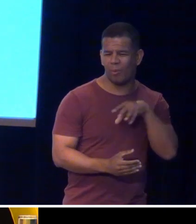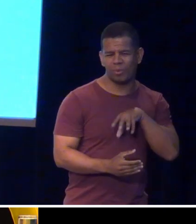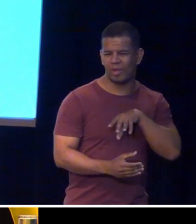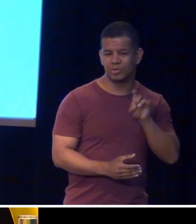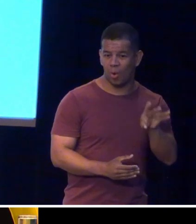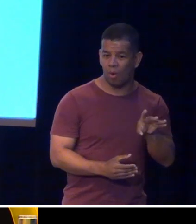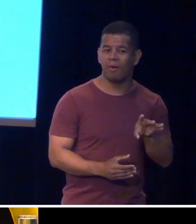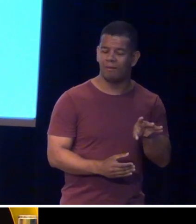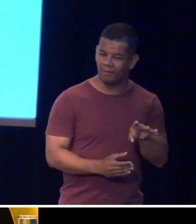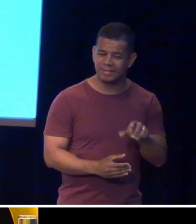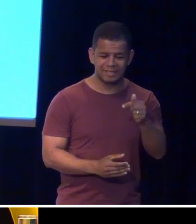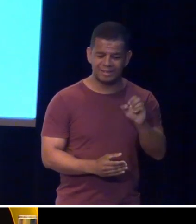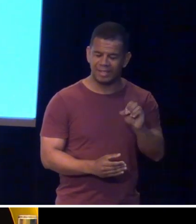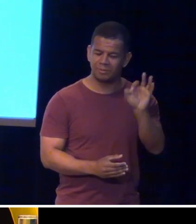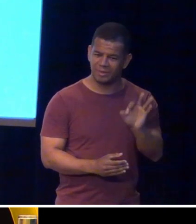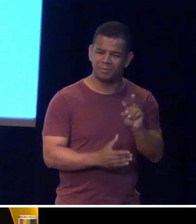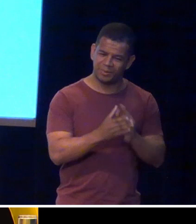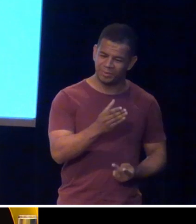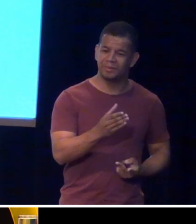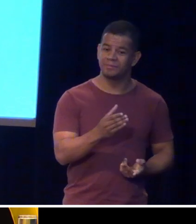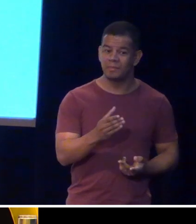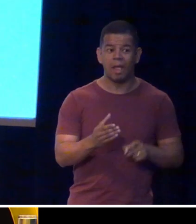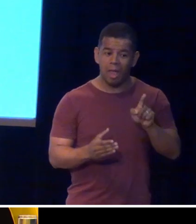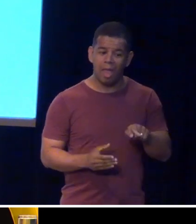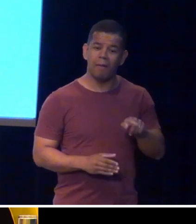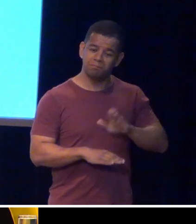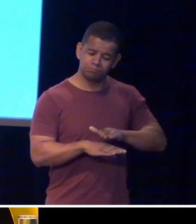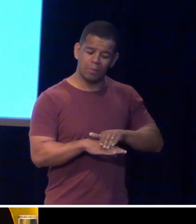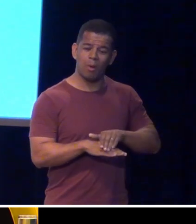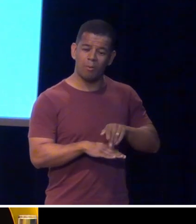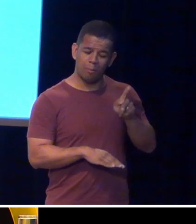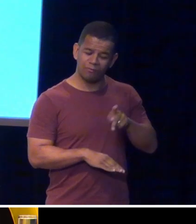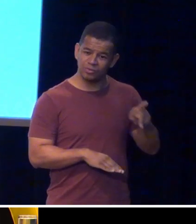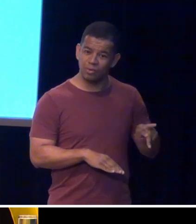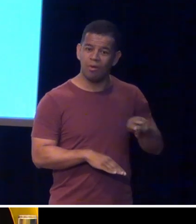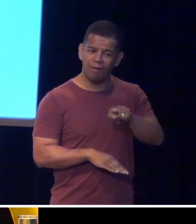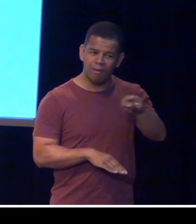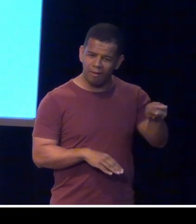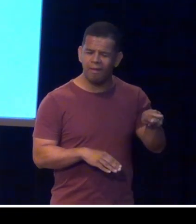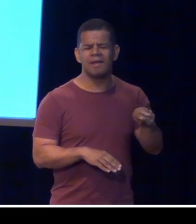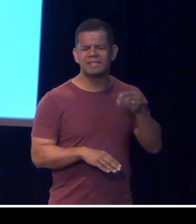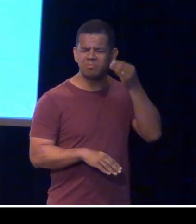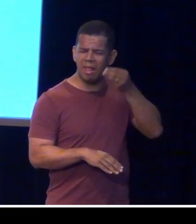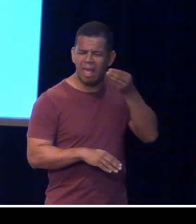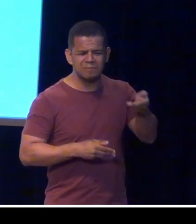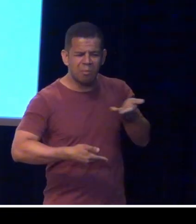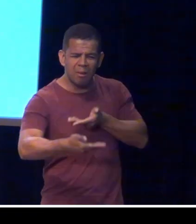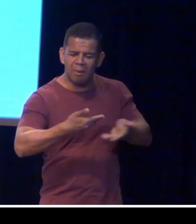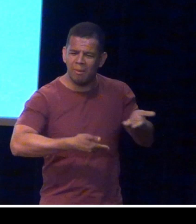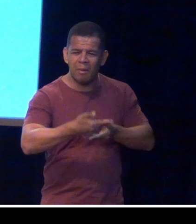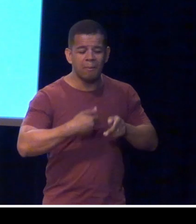Essas são as pessoas, são os professores que compartilharam comigo as suas experiências, né? Professora